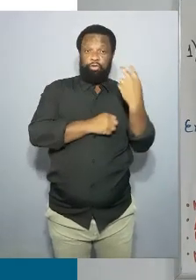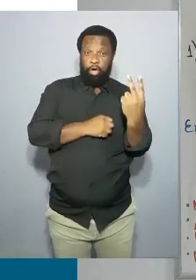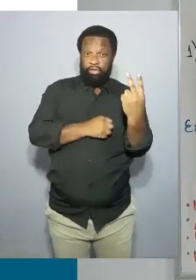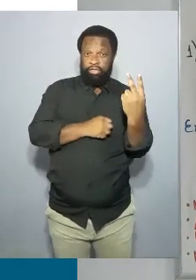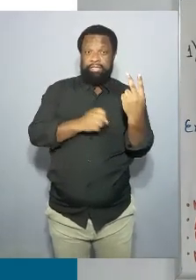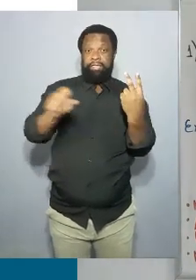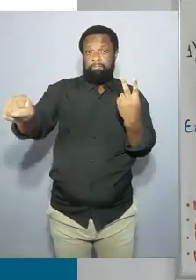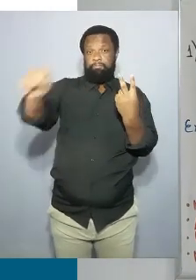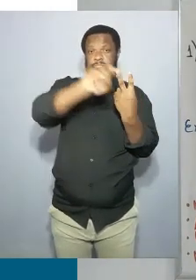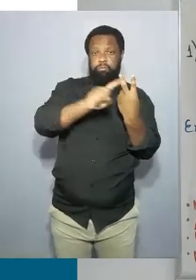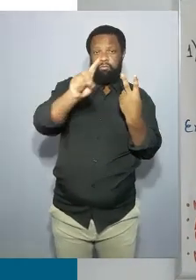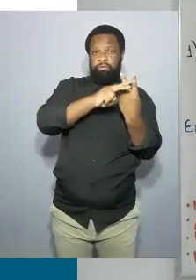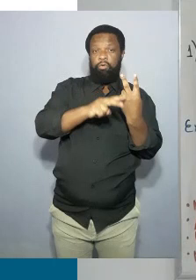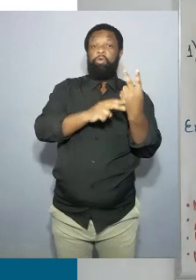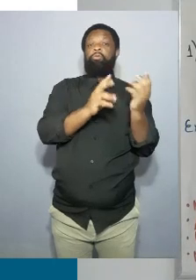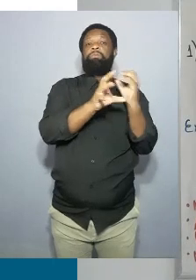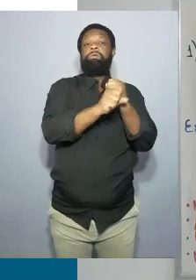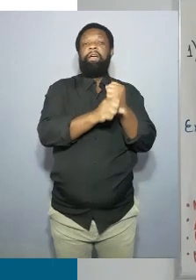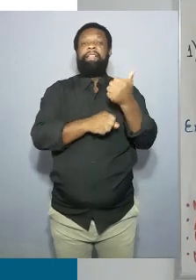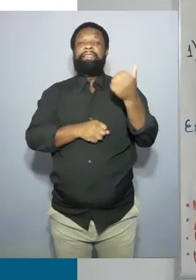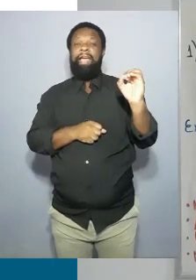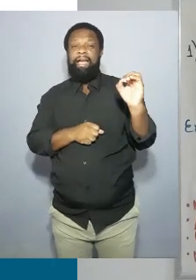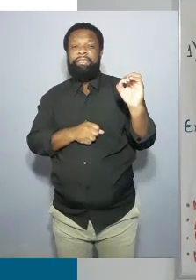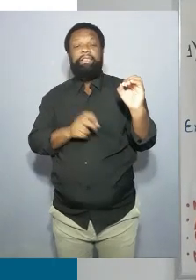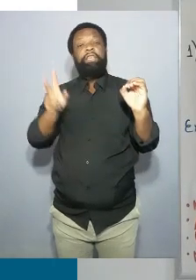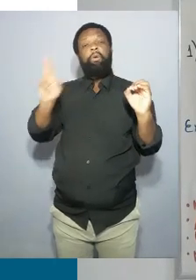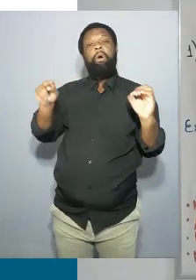ele fica com 10. Então, também configuração eletrônica do neônio.